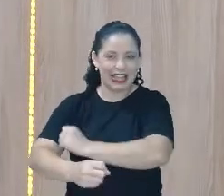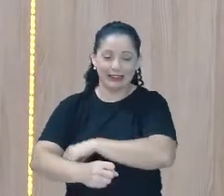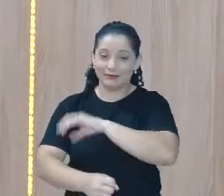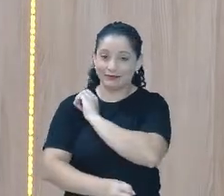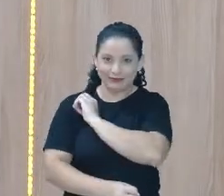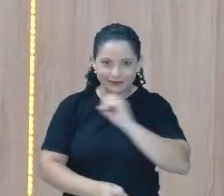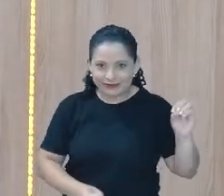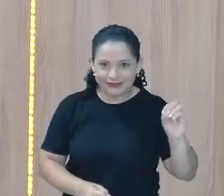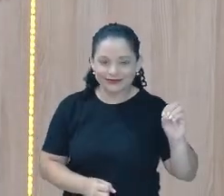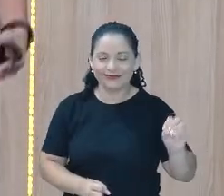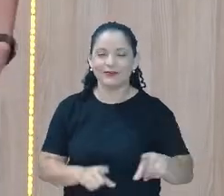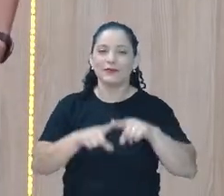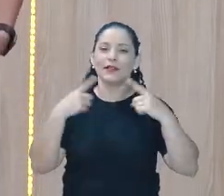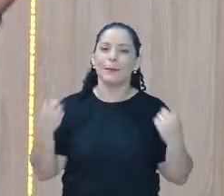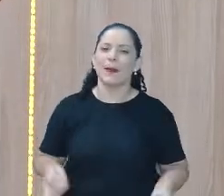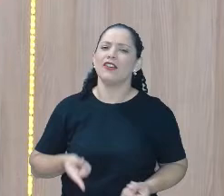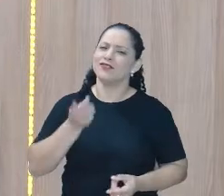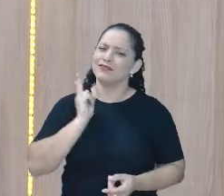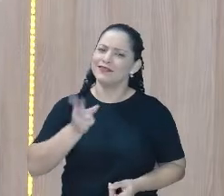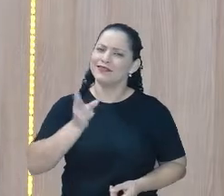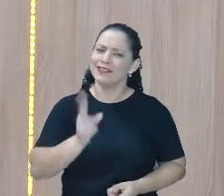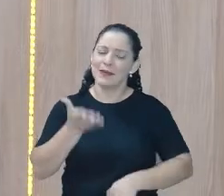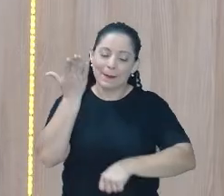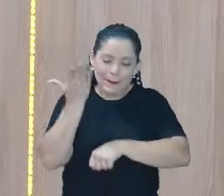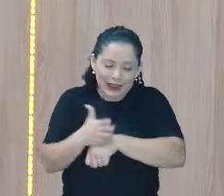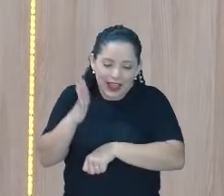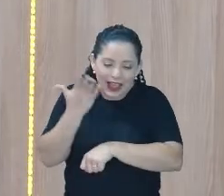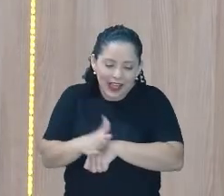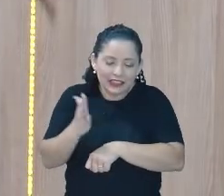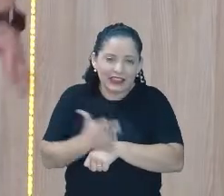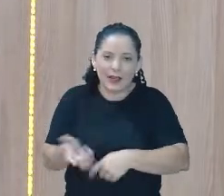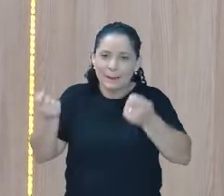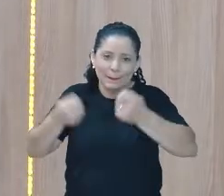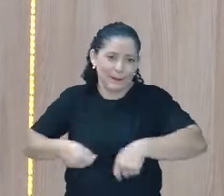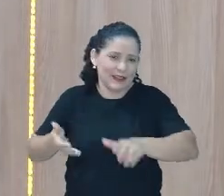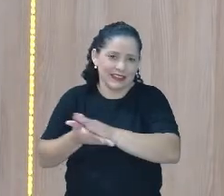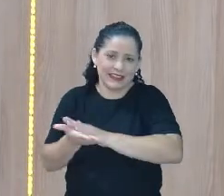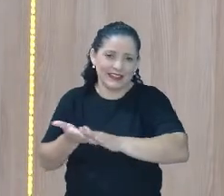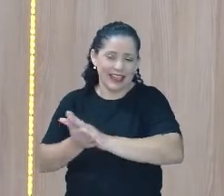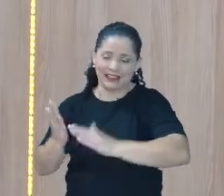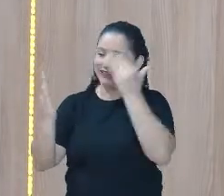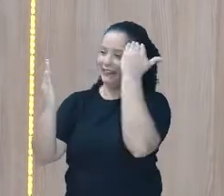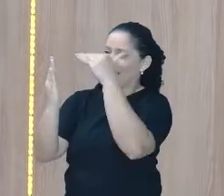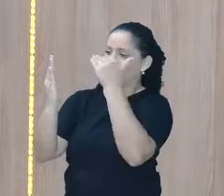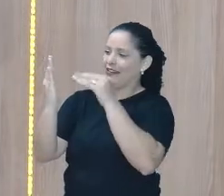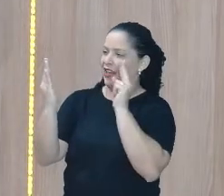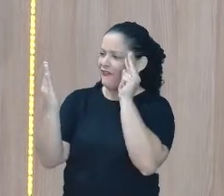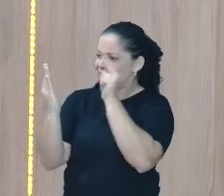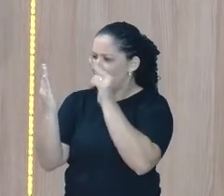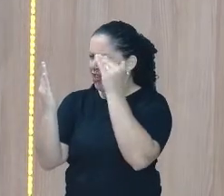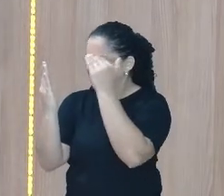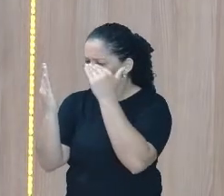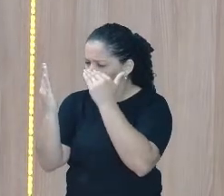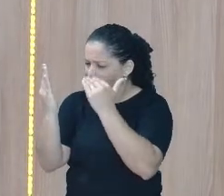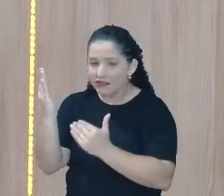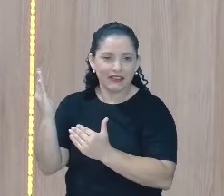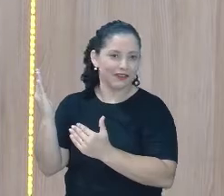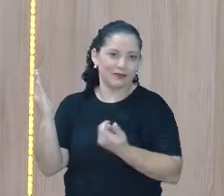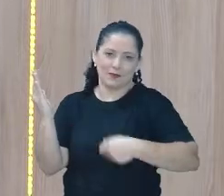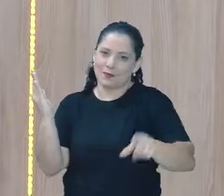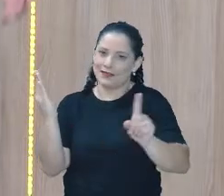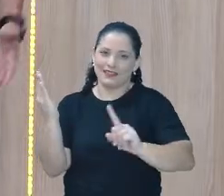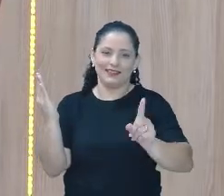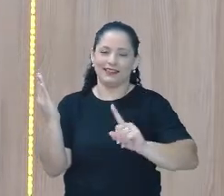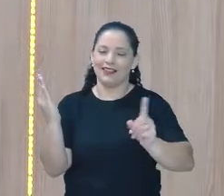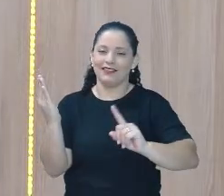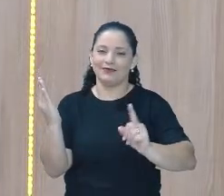que quando você vai pegando a prática, né, você não precisa mais da receita, né? É apenas aí a questão do